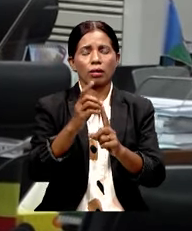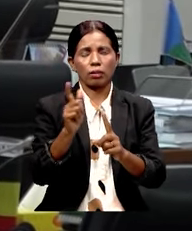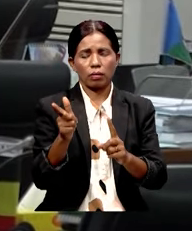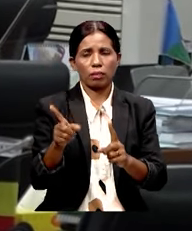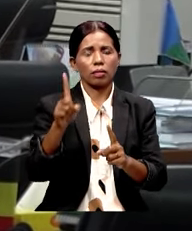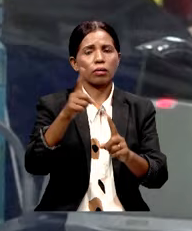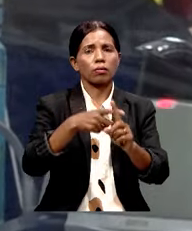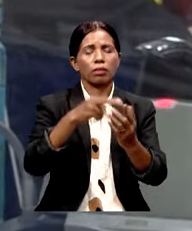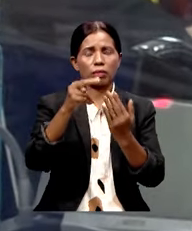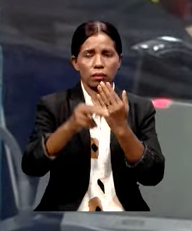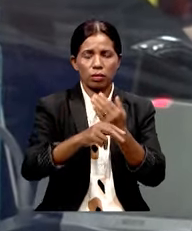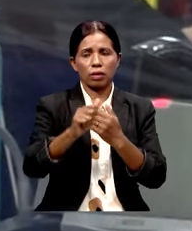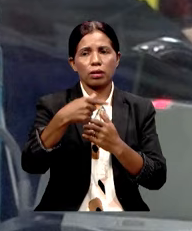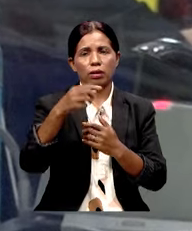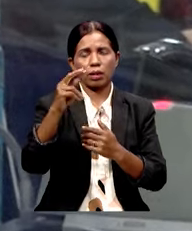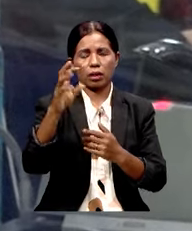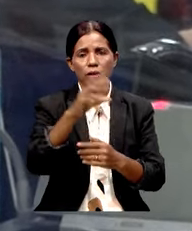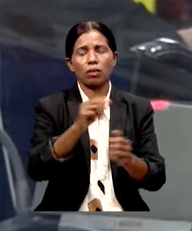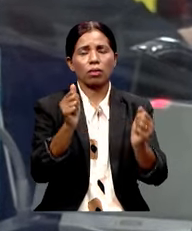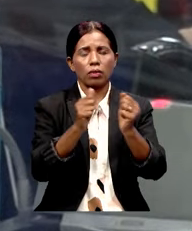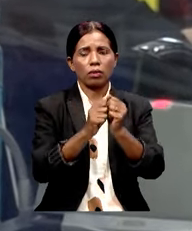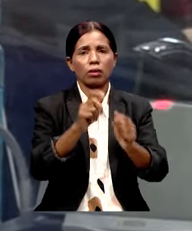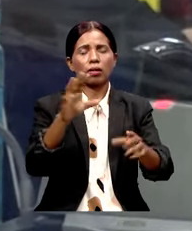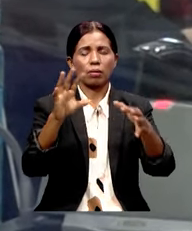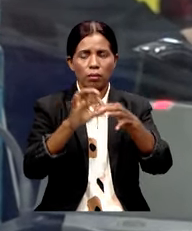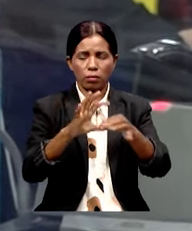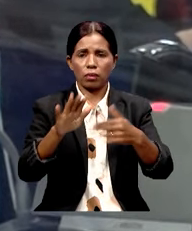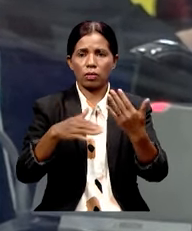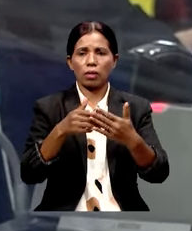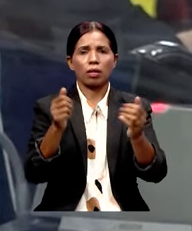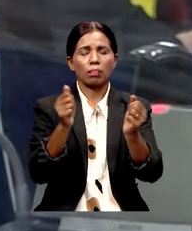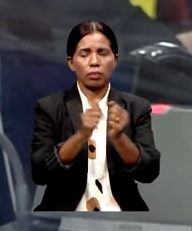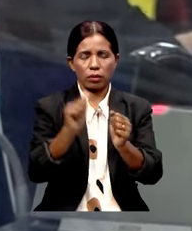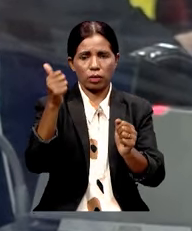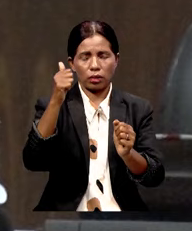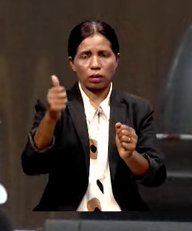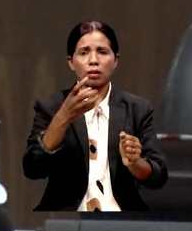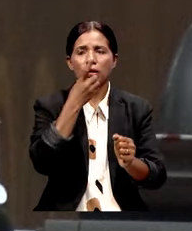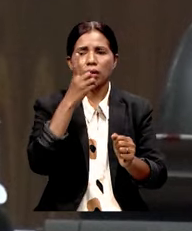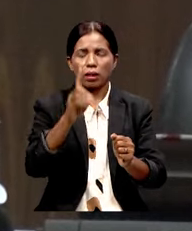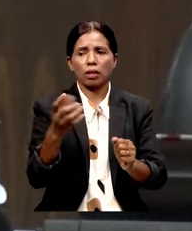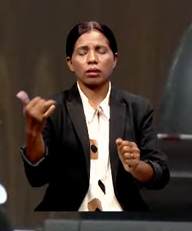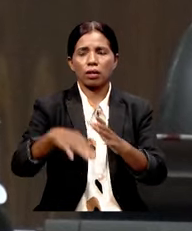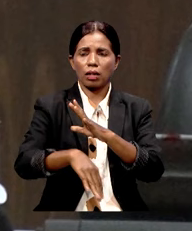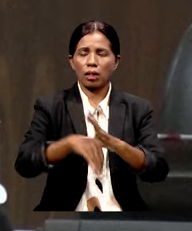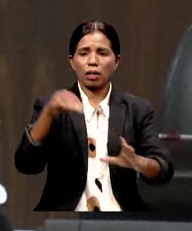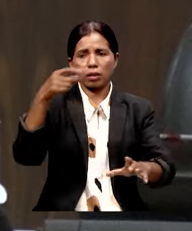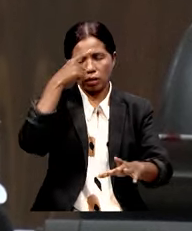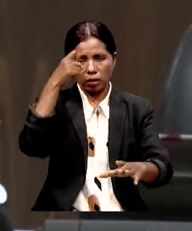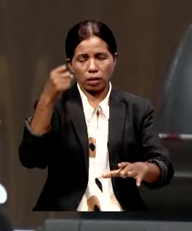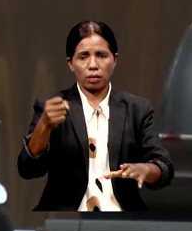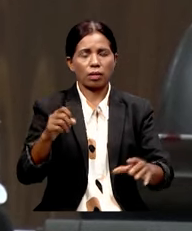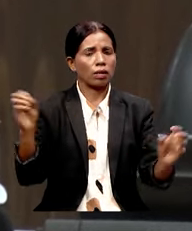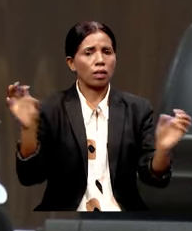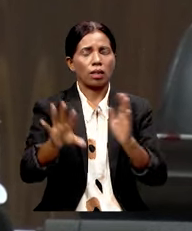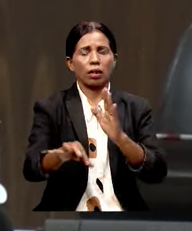fula novembro, Arsenio Paisão Banu, onde adjunto no membro Sira Hamutuk Naing Sanulu, declara sirne resignação, tamo considera